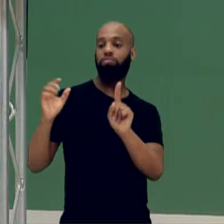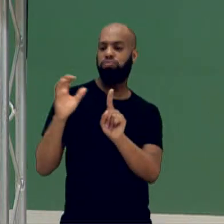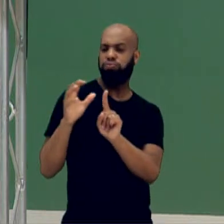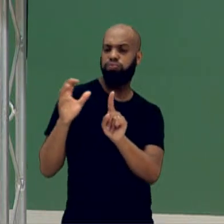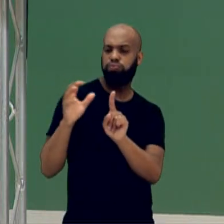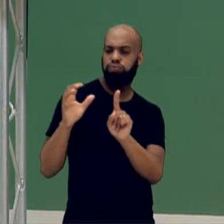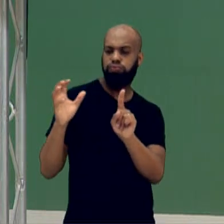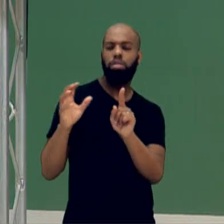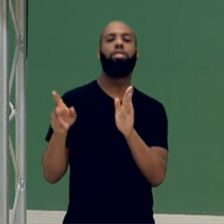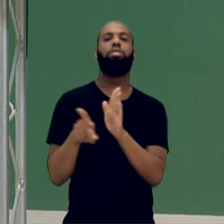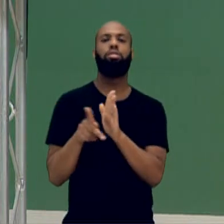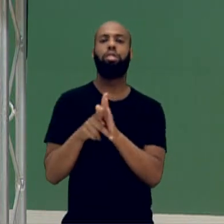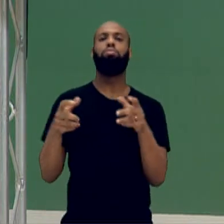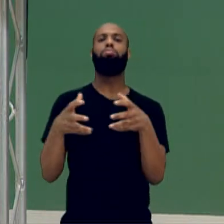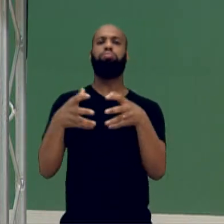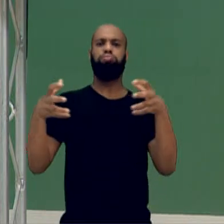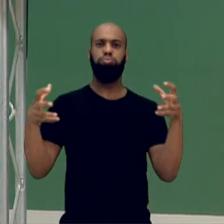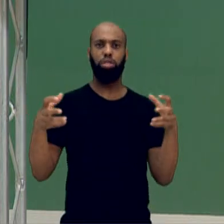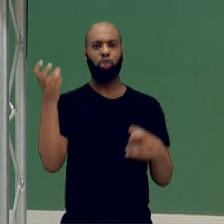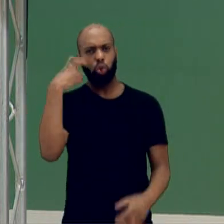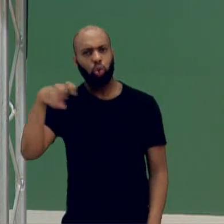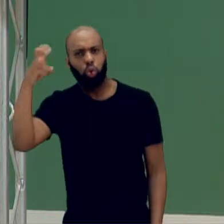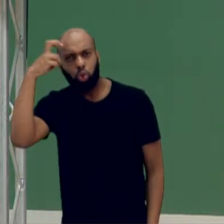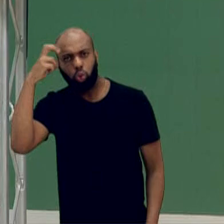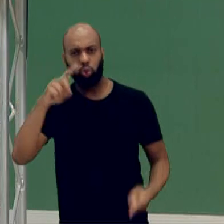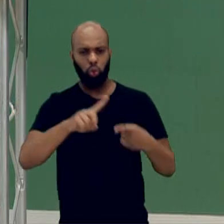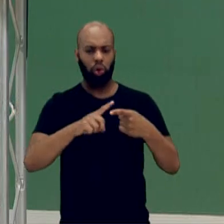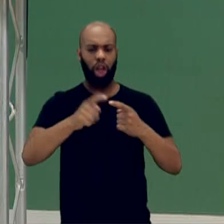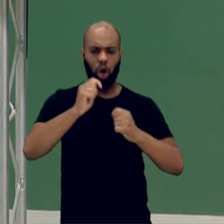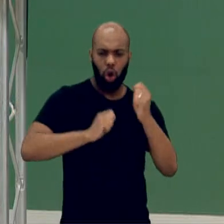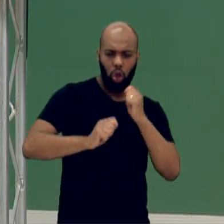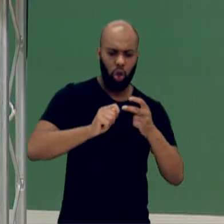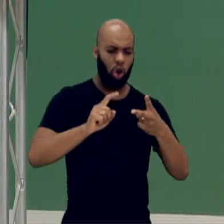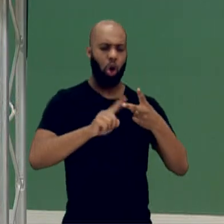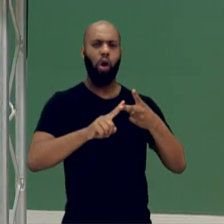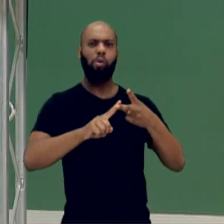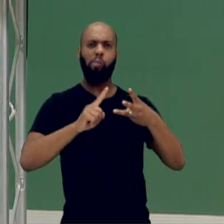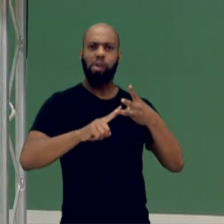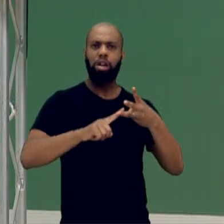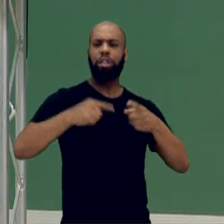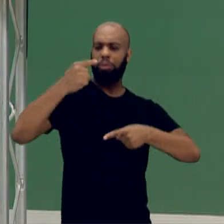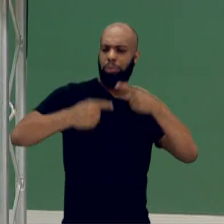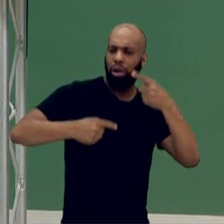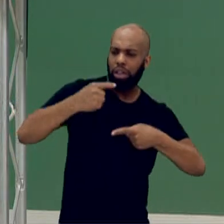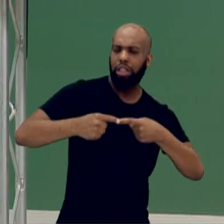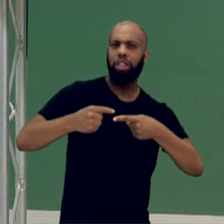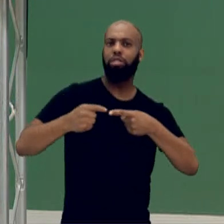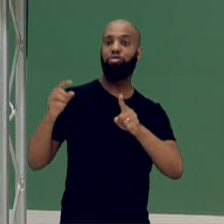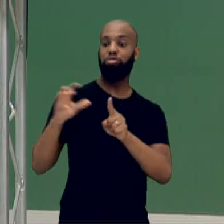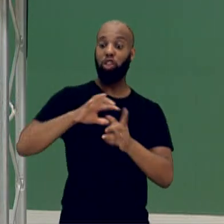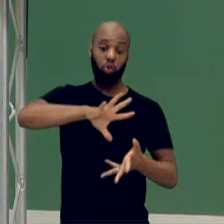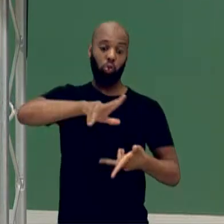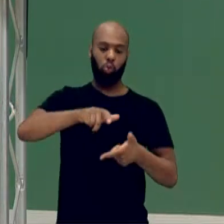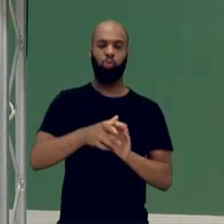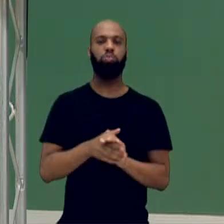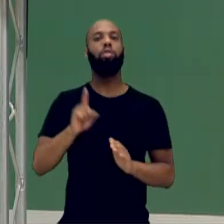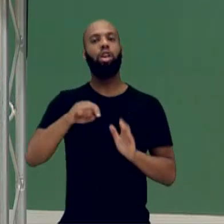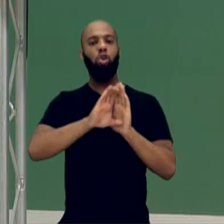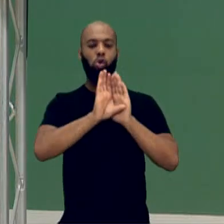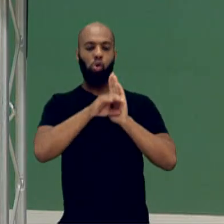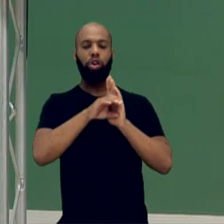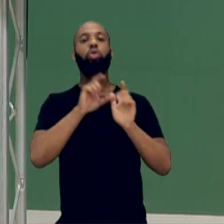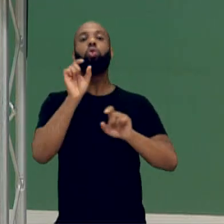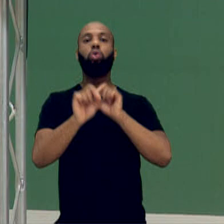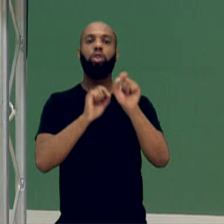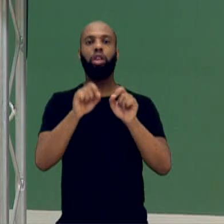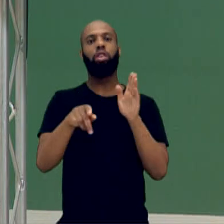influência gigantesca em termos culturais, econômicos, políticos, financeiros no mundo. Esse é o conceito,